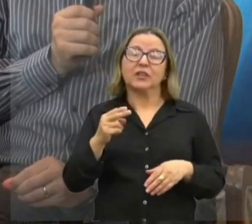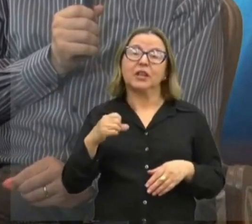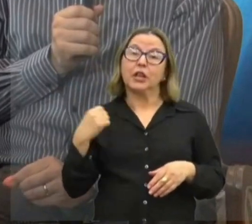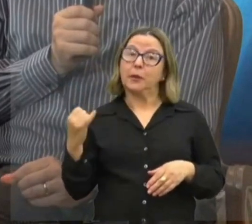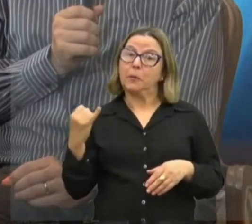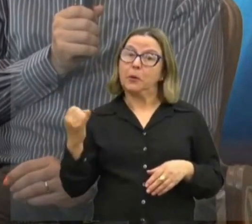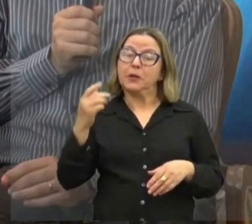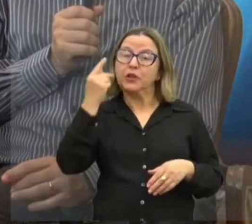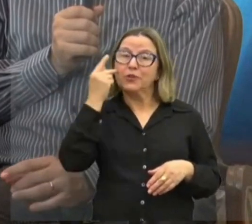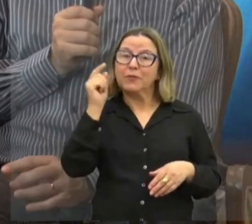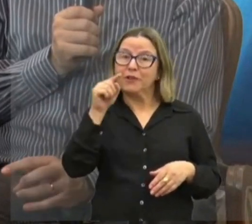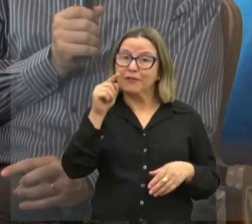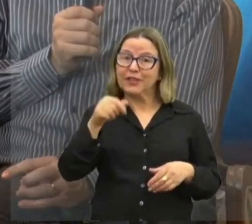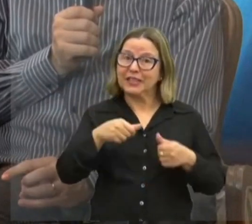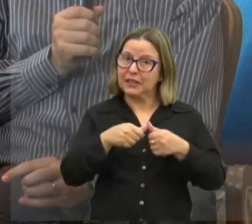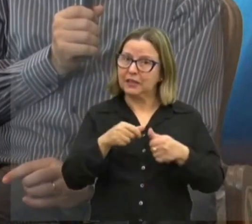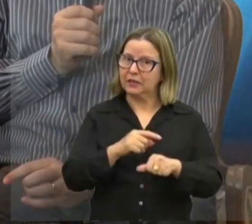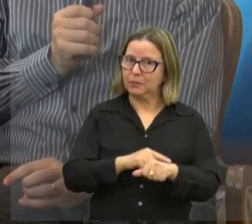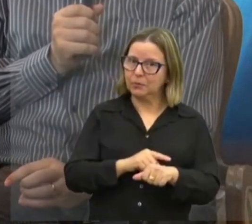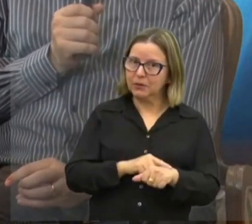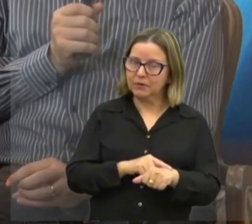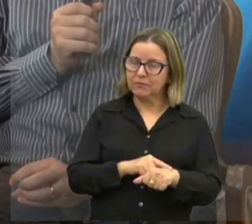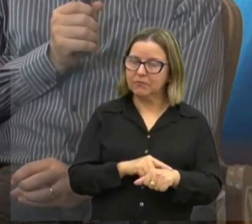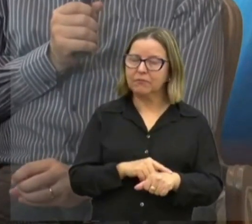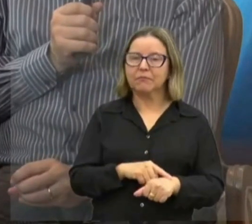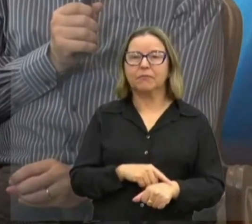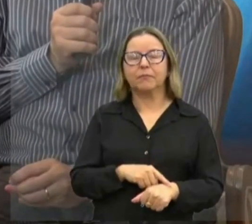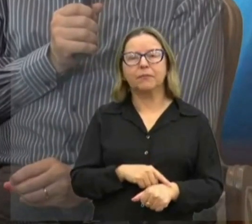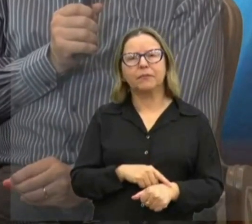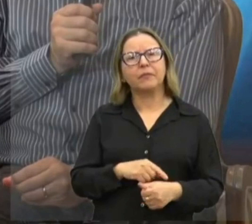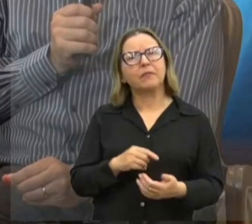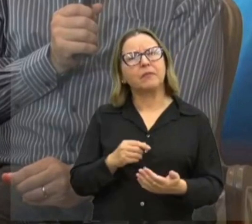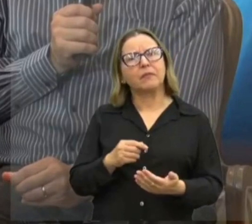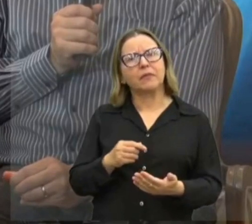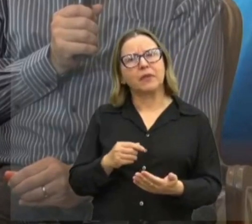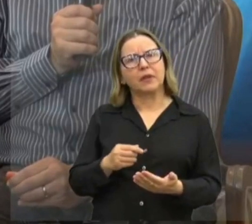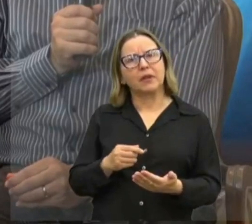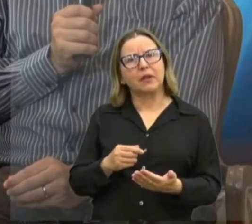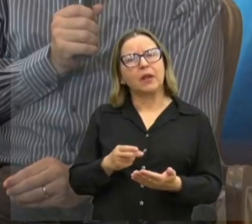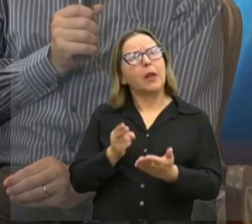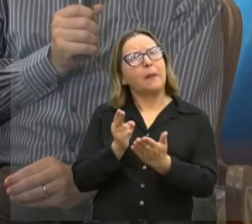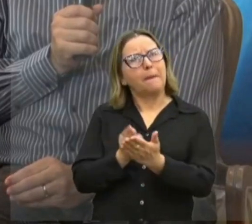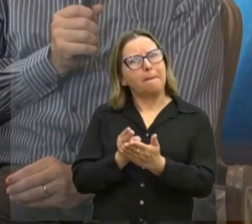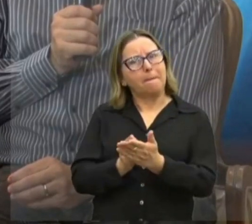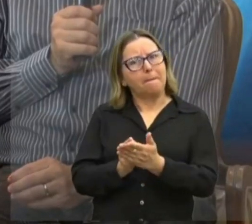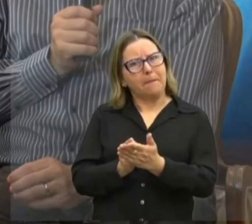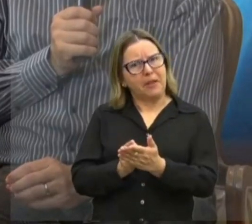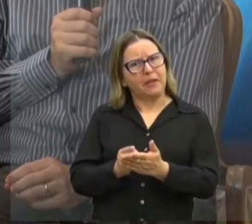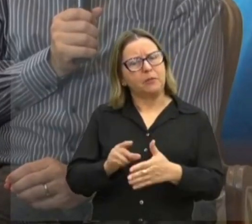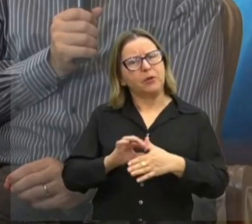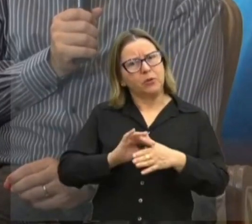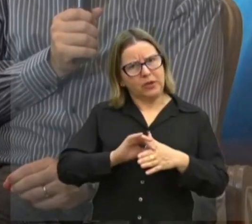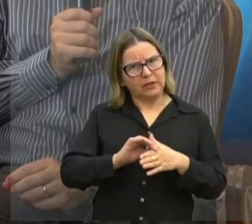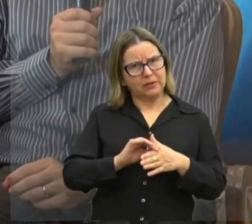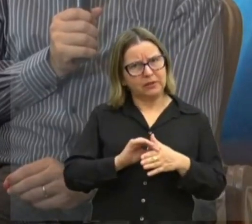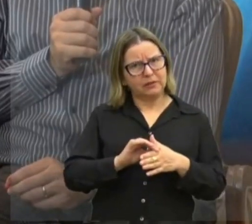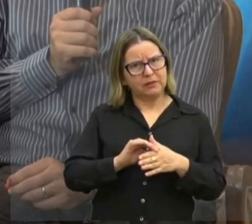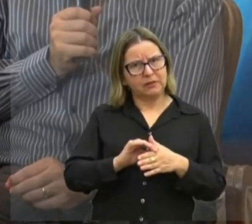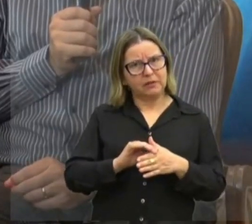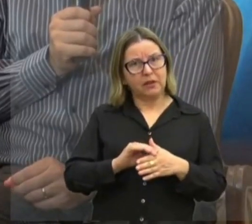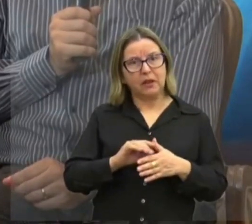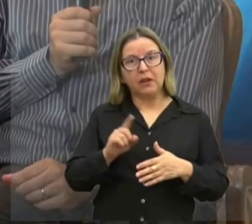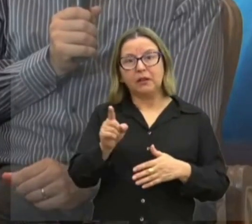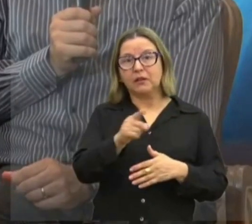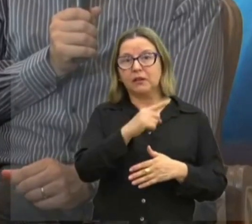você nesse momento. Até mesmo uma doença. Quantos testemunhos nós já não ouvimos